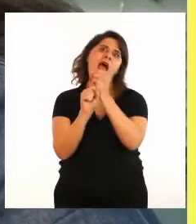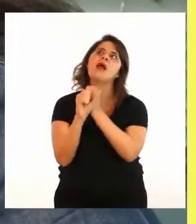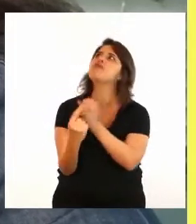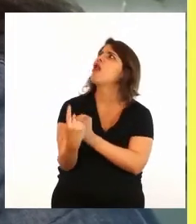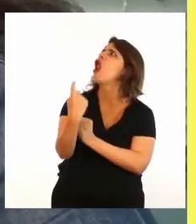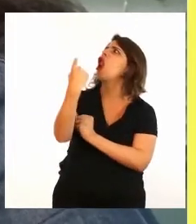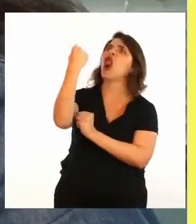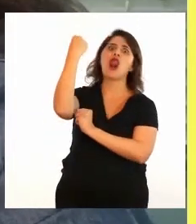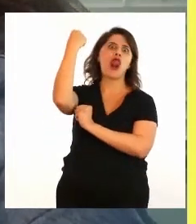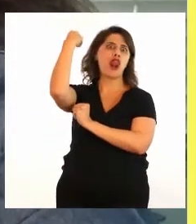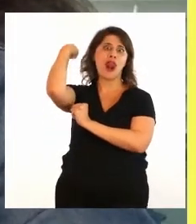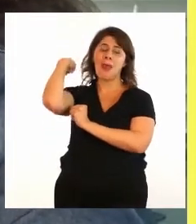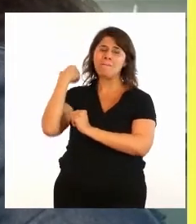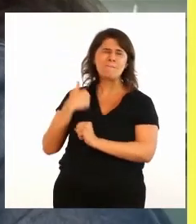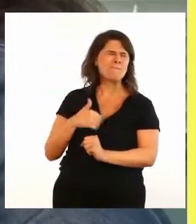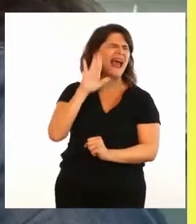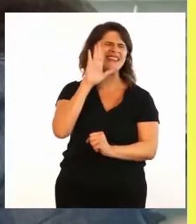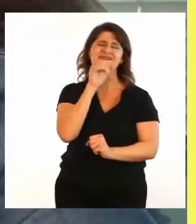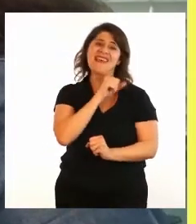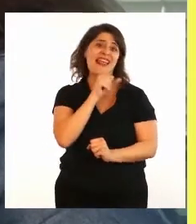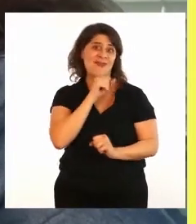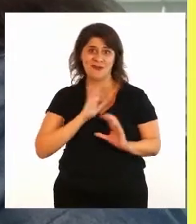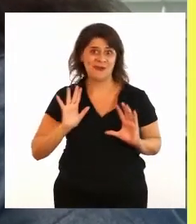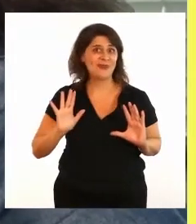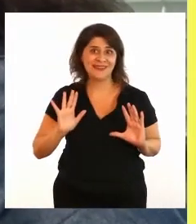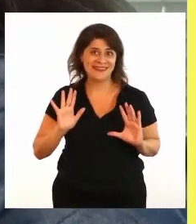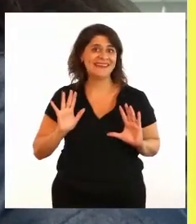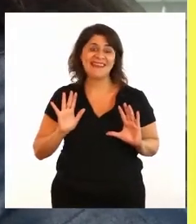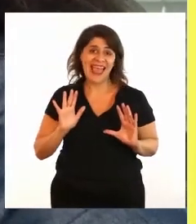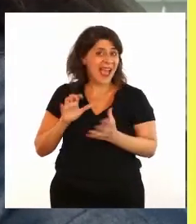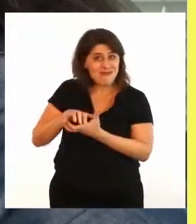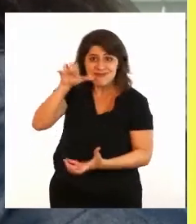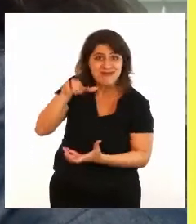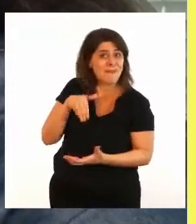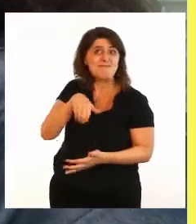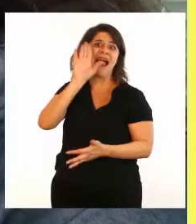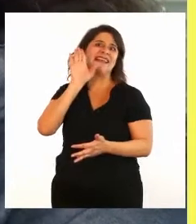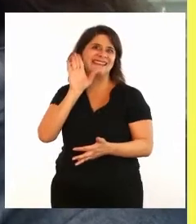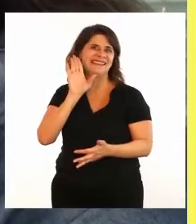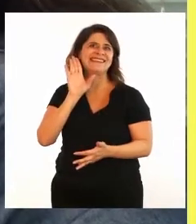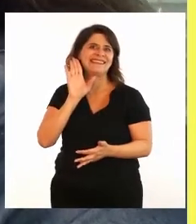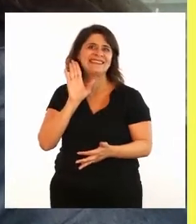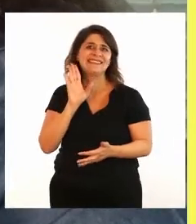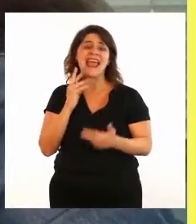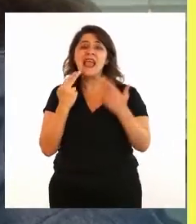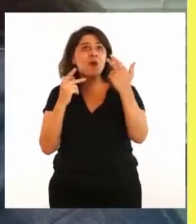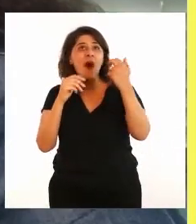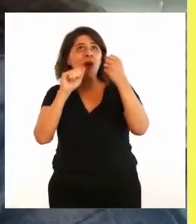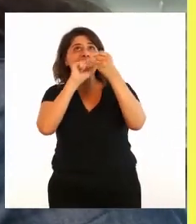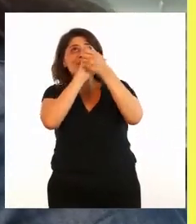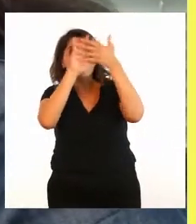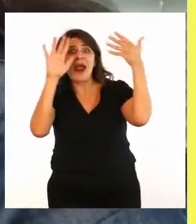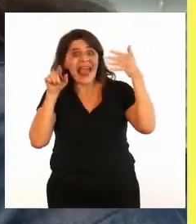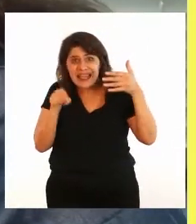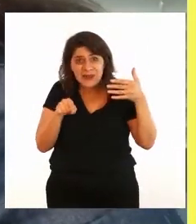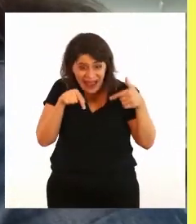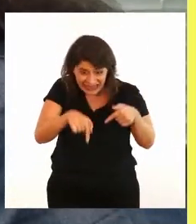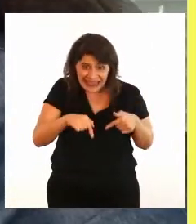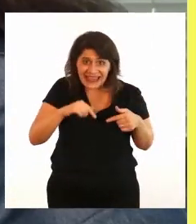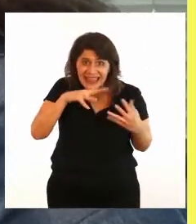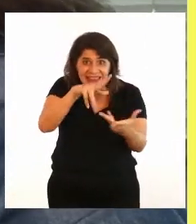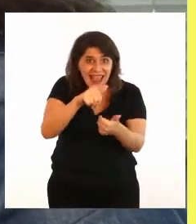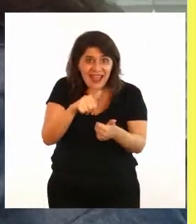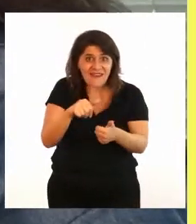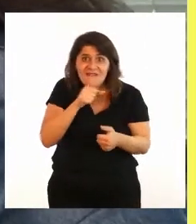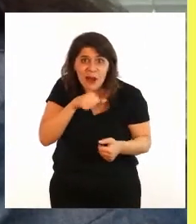idade da coisa mais velha que tem no sistema solar. Você não tem algo, não tem nada aqui na Terra que seja mais velho que isso. Aí depois